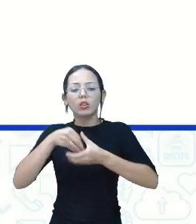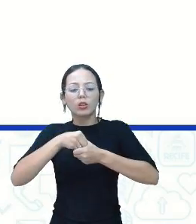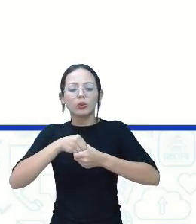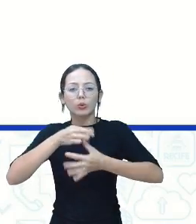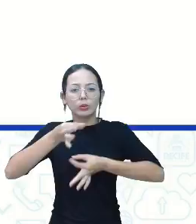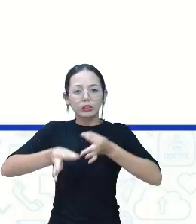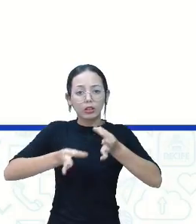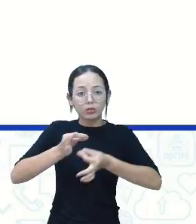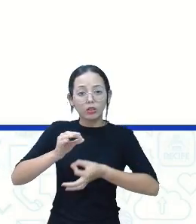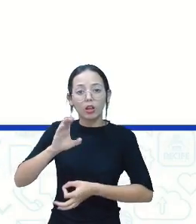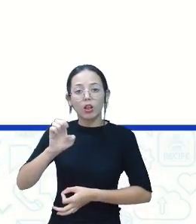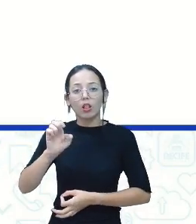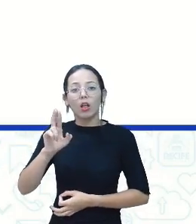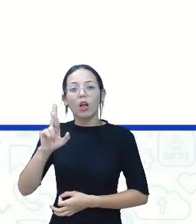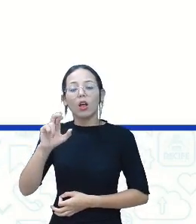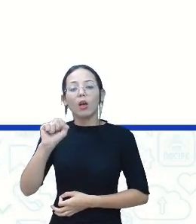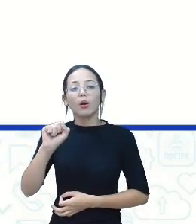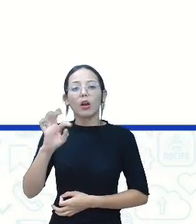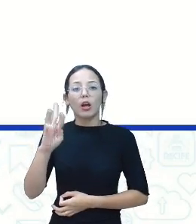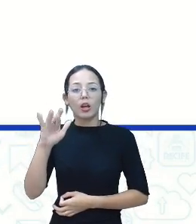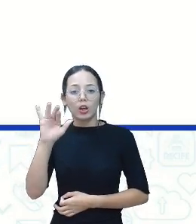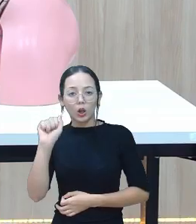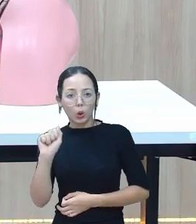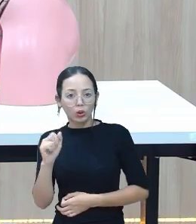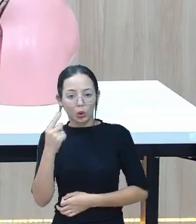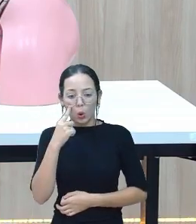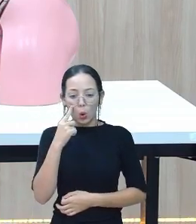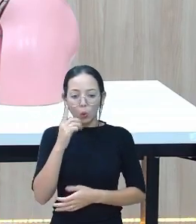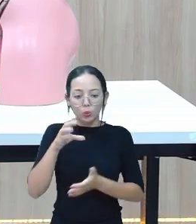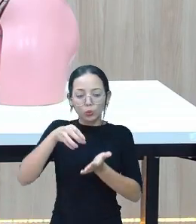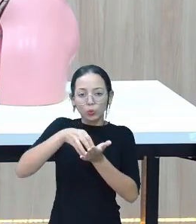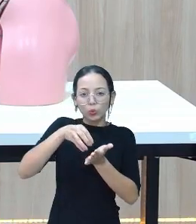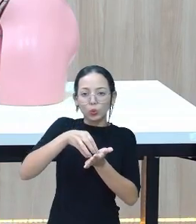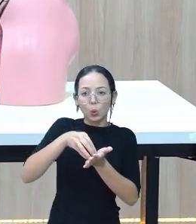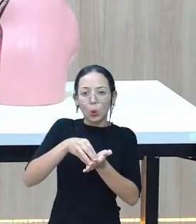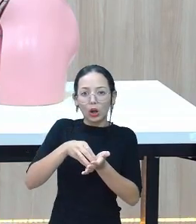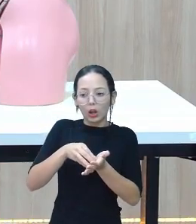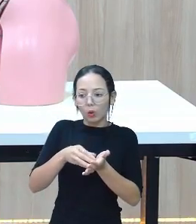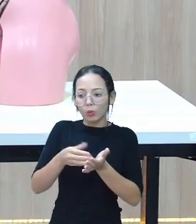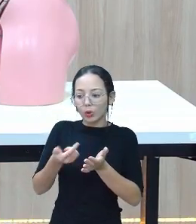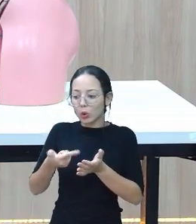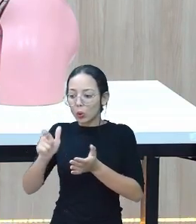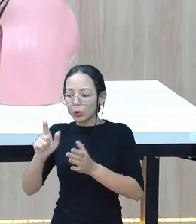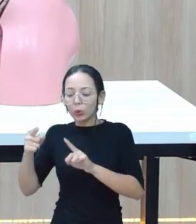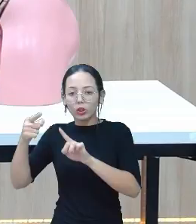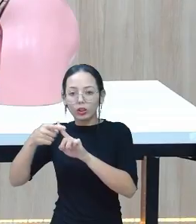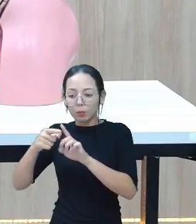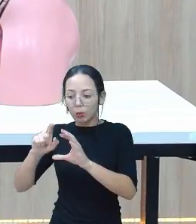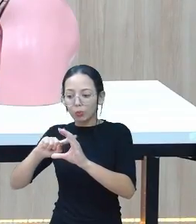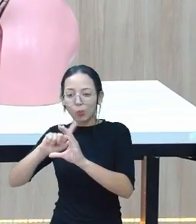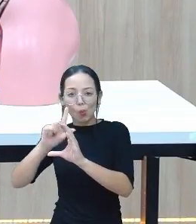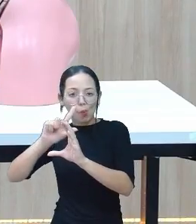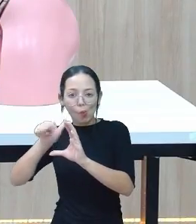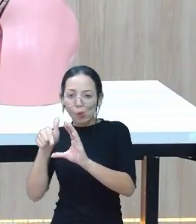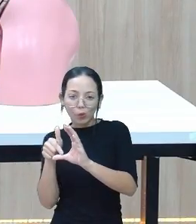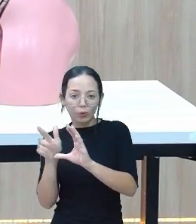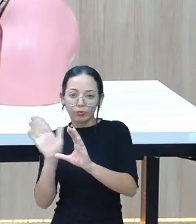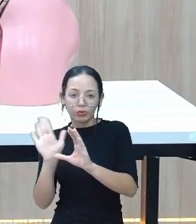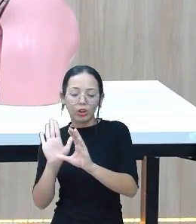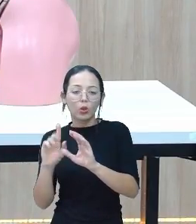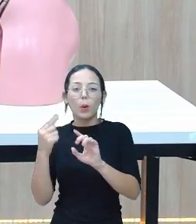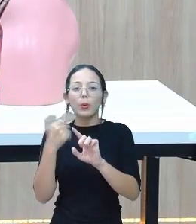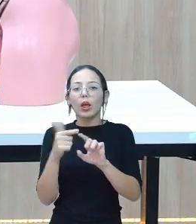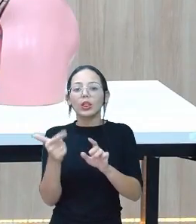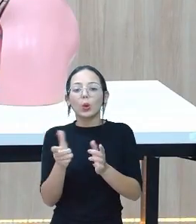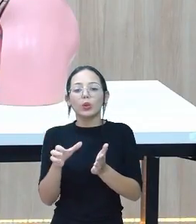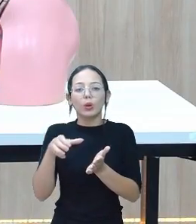células eucarióticas. O núcleo não aparece nas células procariontes que nós vimos, porque as células não